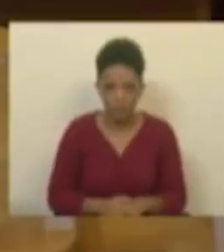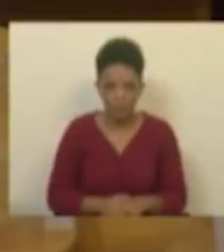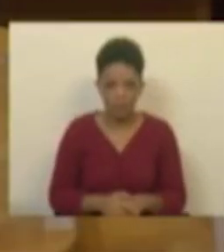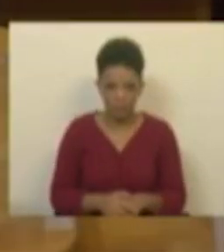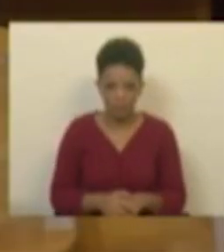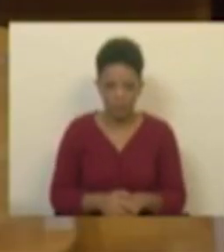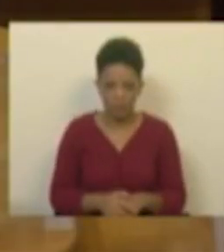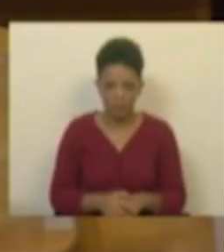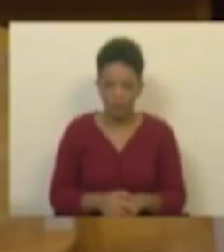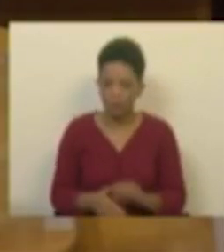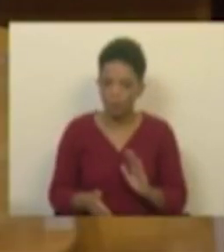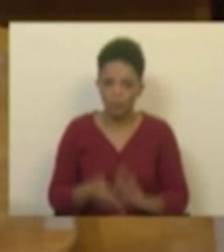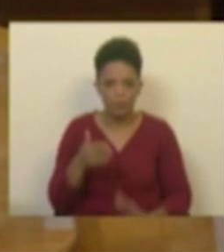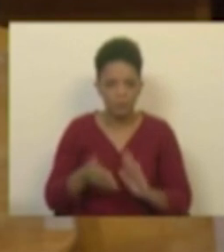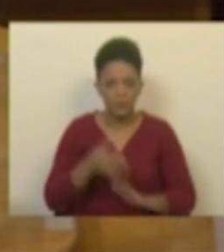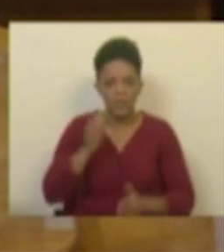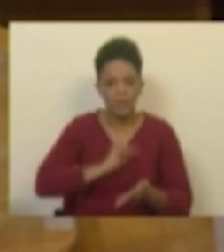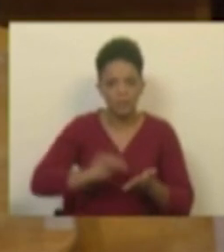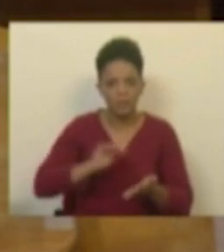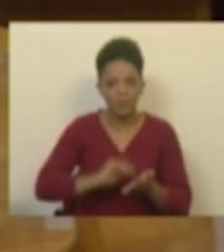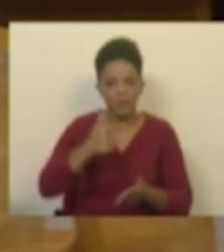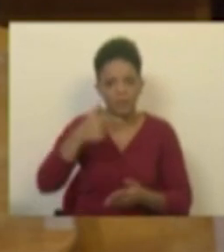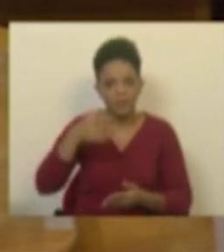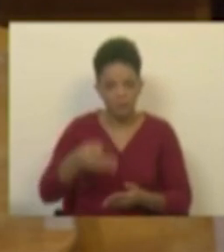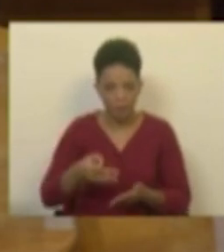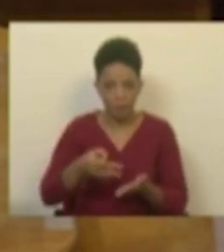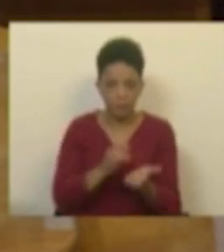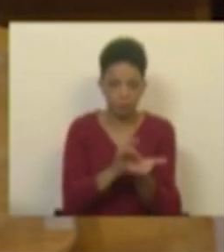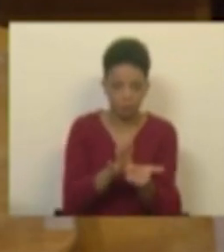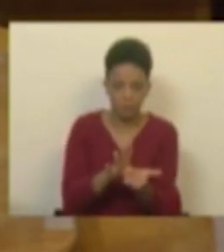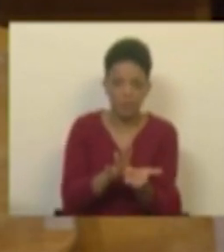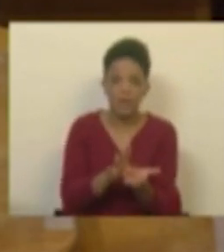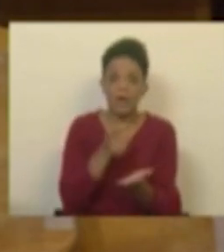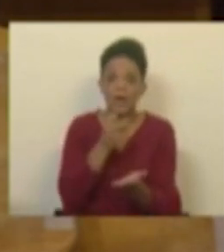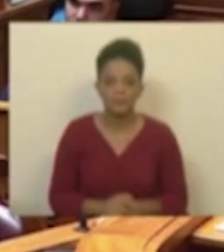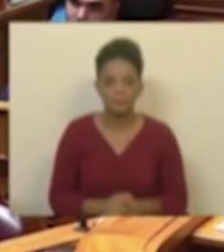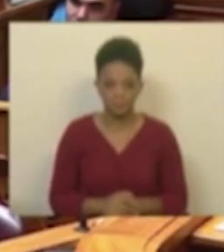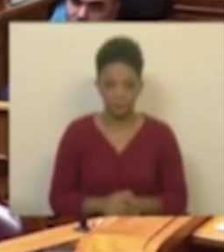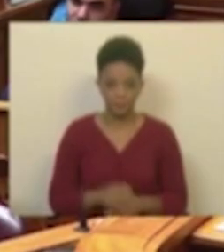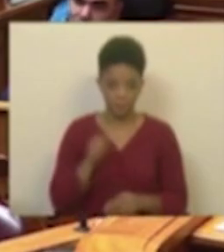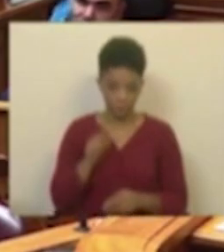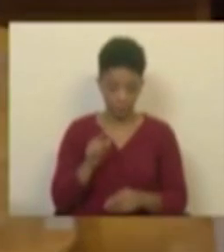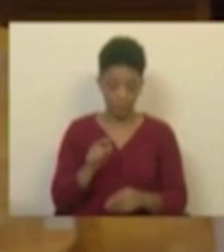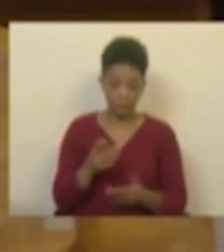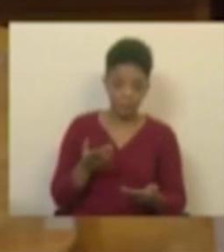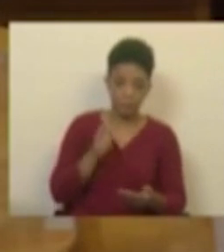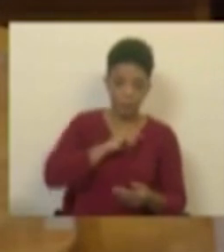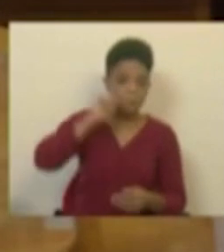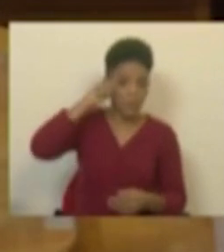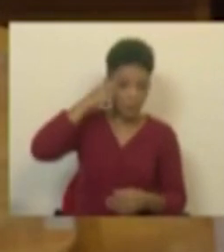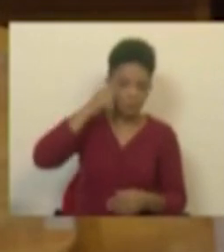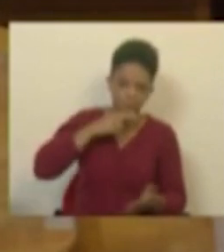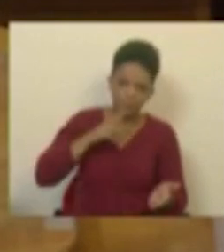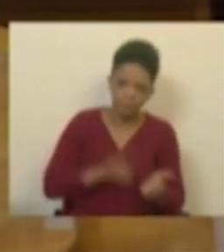Demita urgentemente a administração da TAP, antes que a administração da TAP o demita a si. E isto pode ser uma consequência,